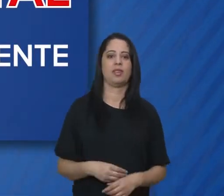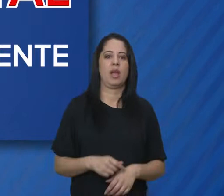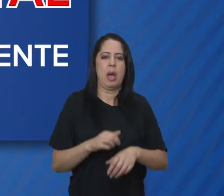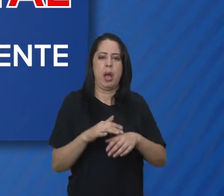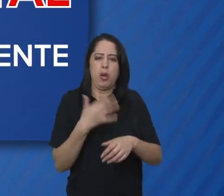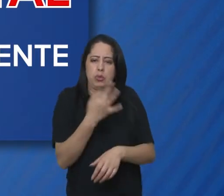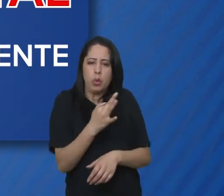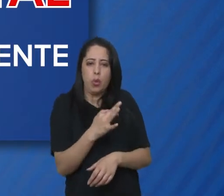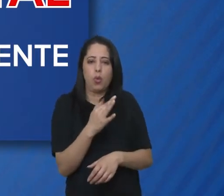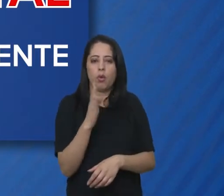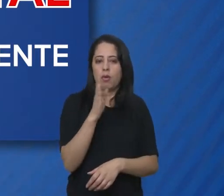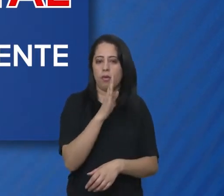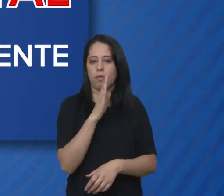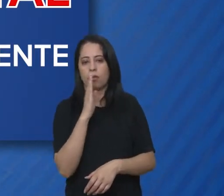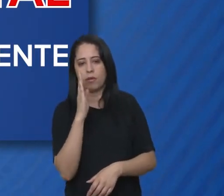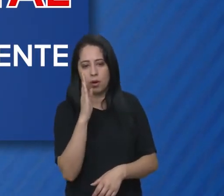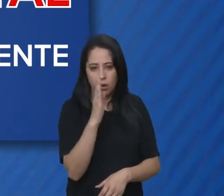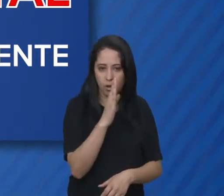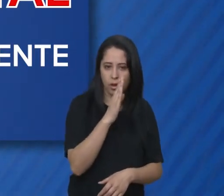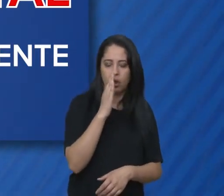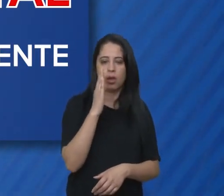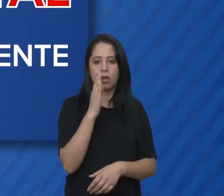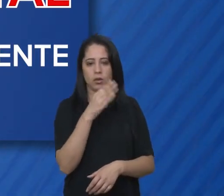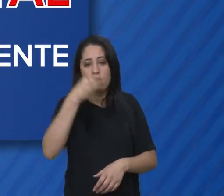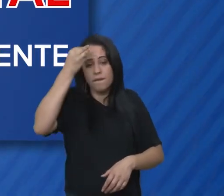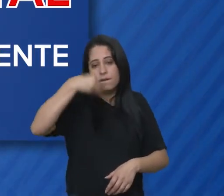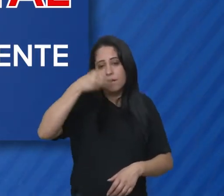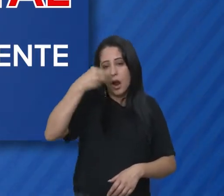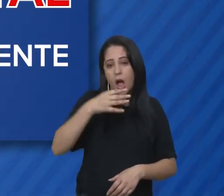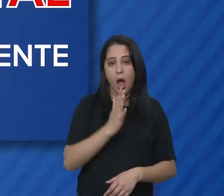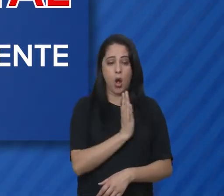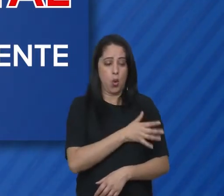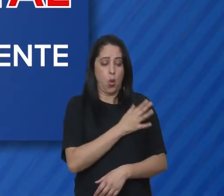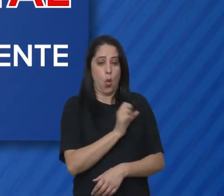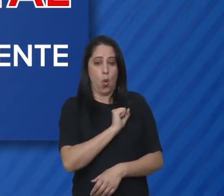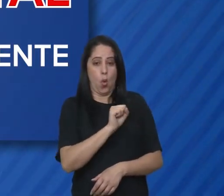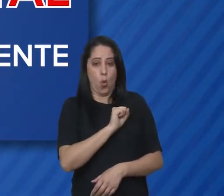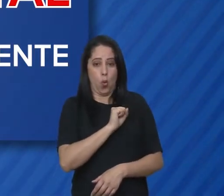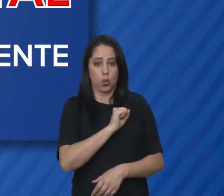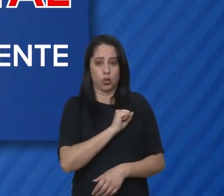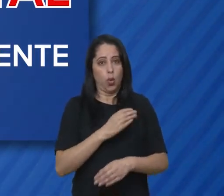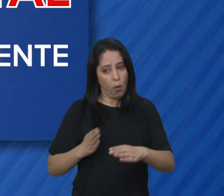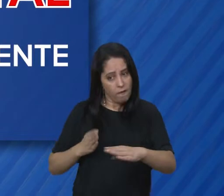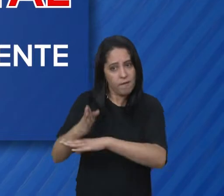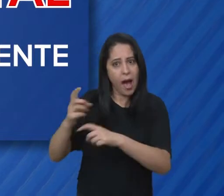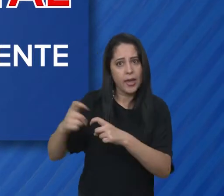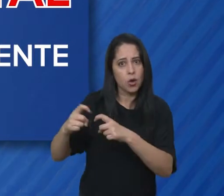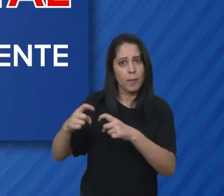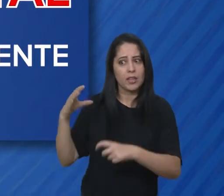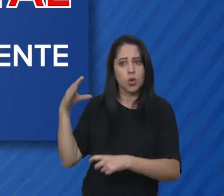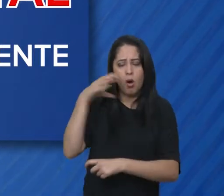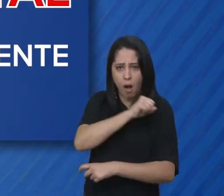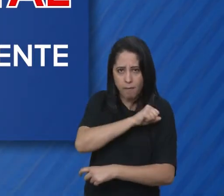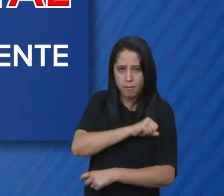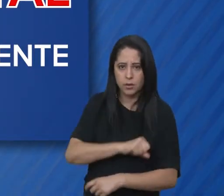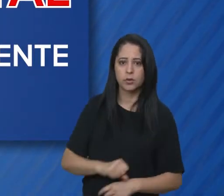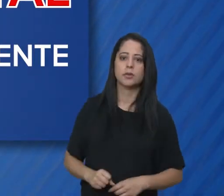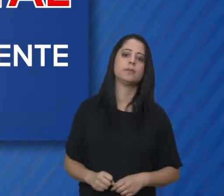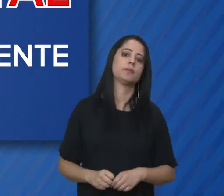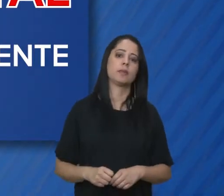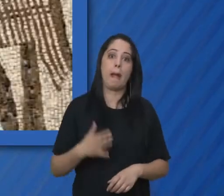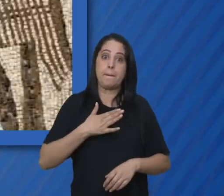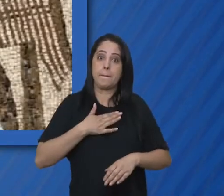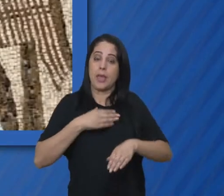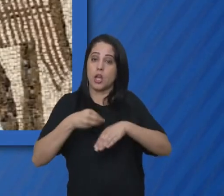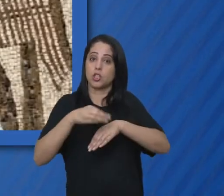tontura, dores no peito, não hesite. Procure o hospital mais próximo. Quando o assunto é coração, o tempo é seu maior